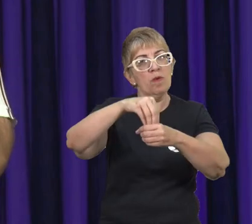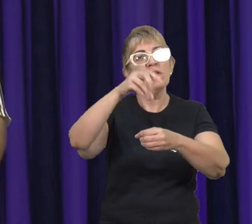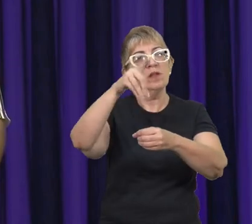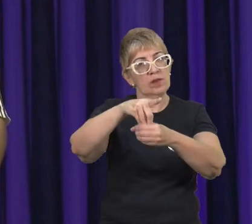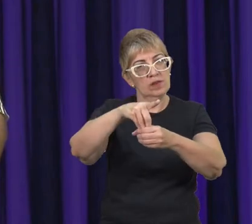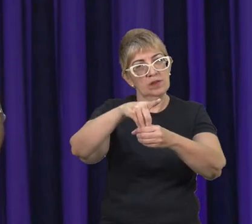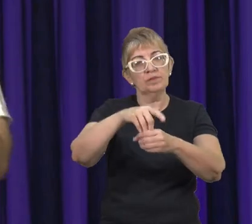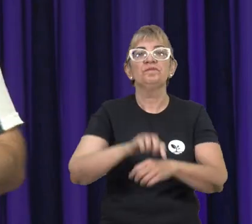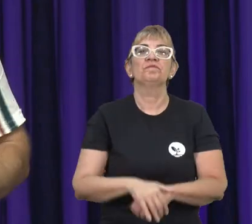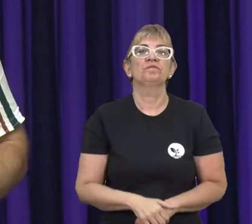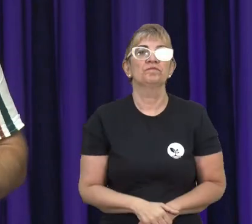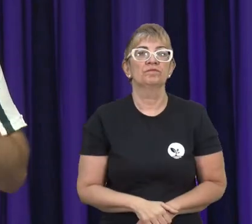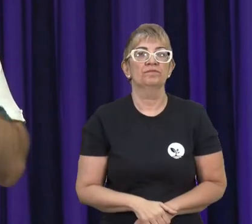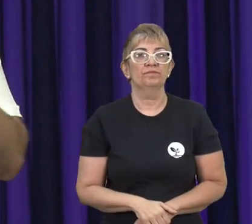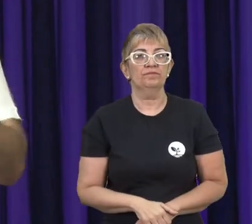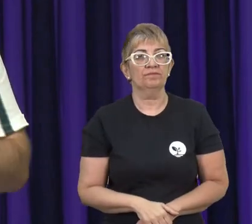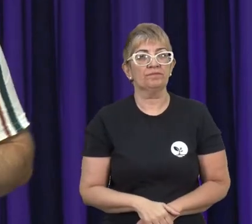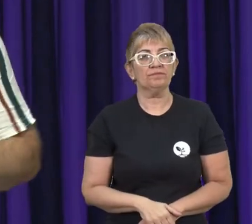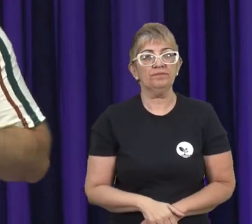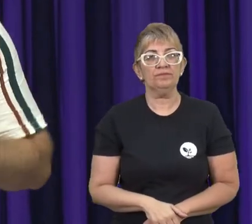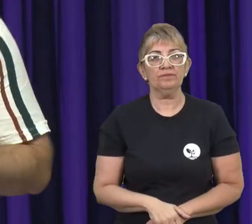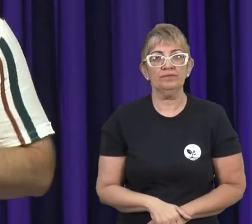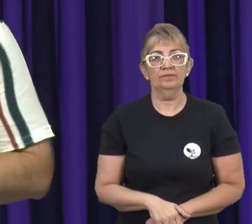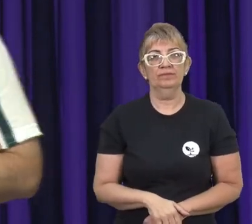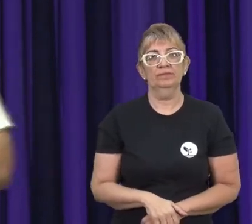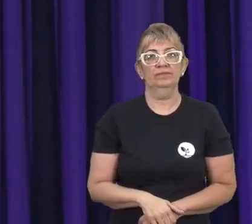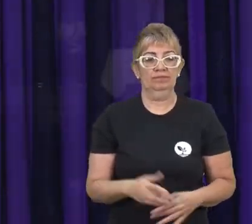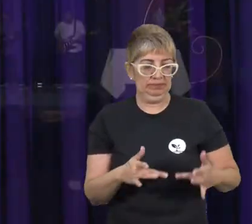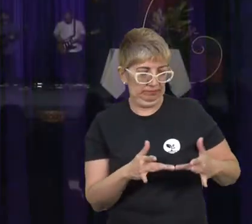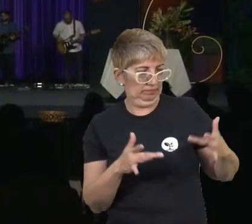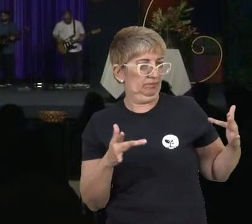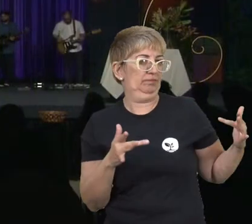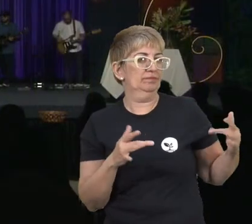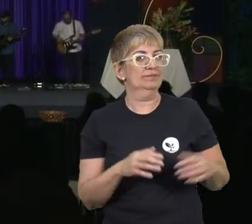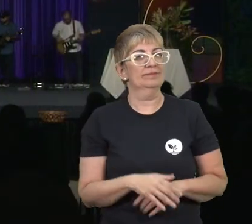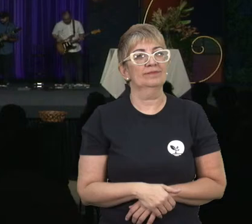Ele dízimos e ofertando também de forma generosa.